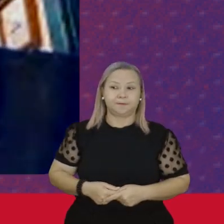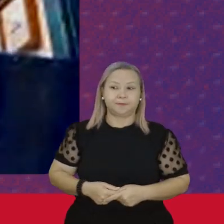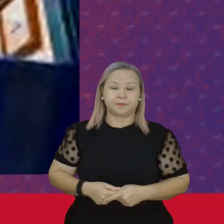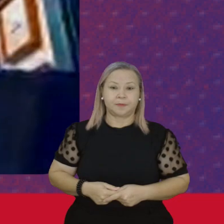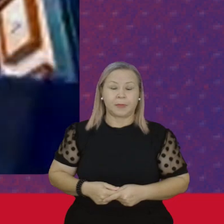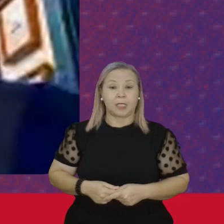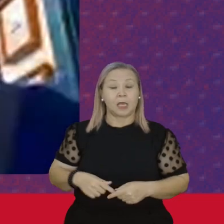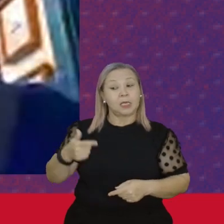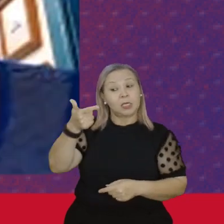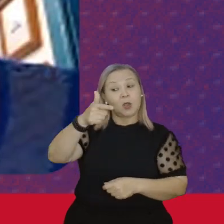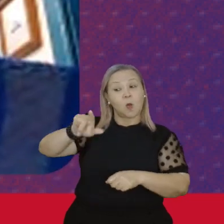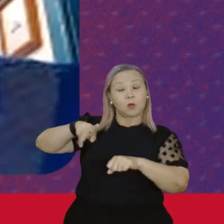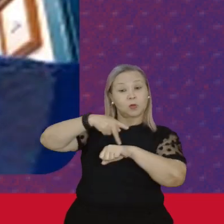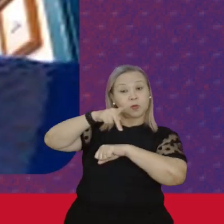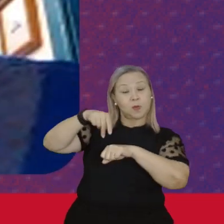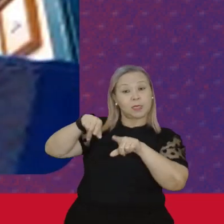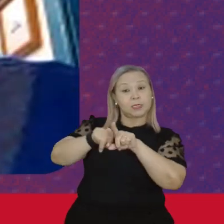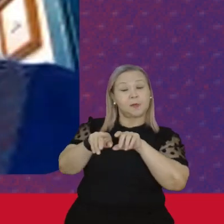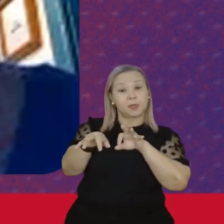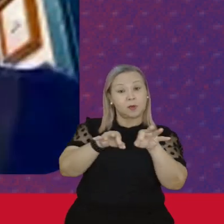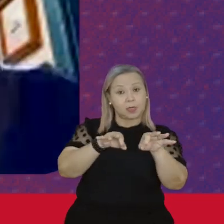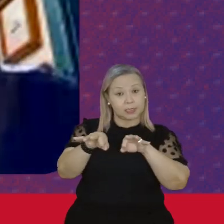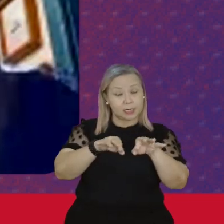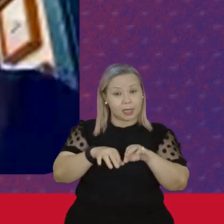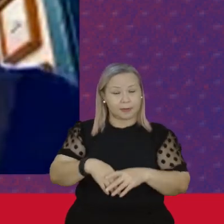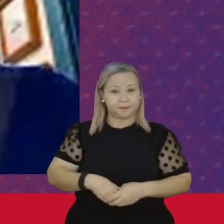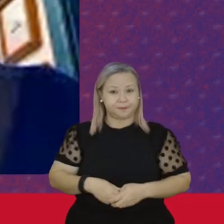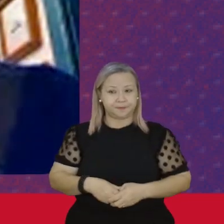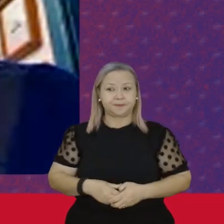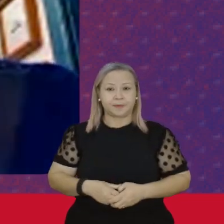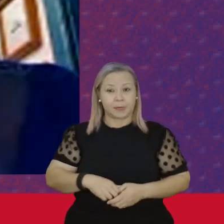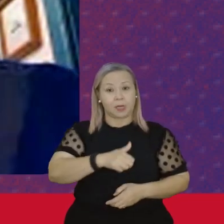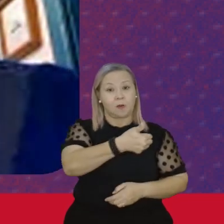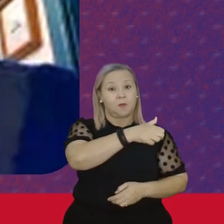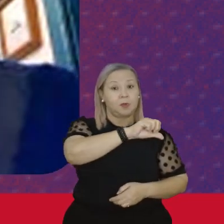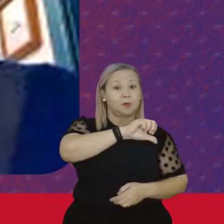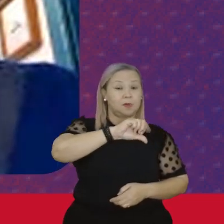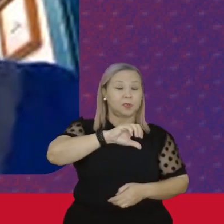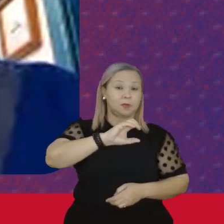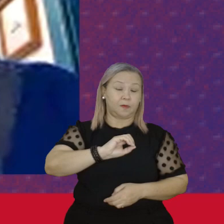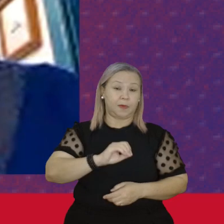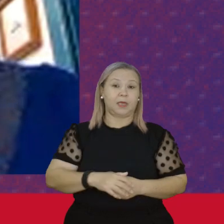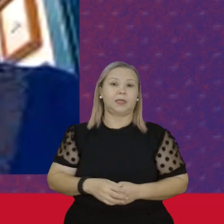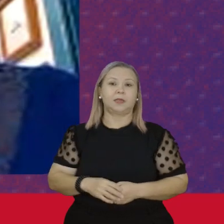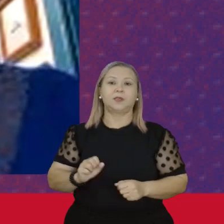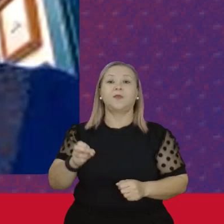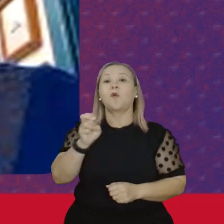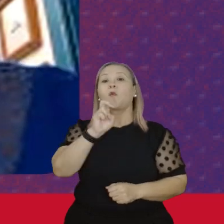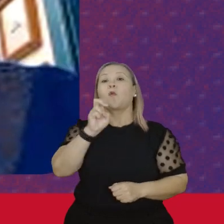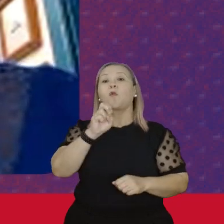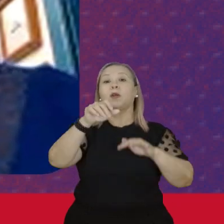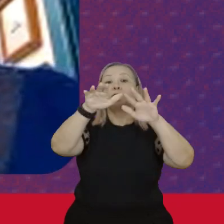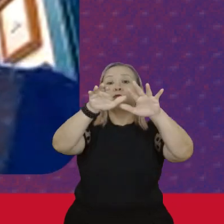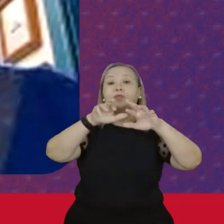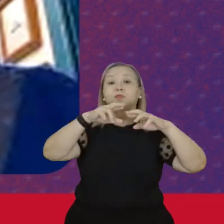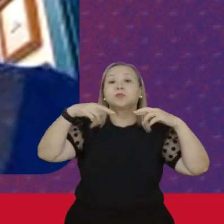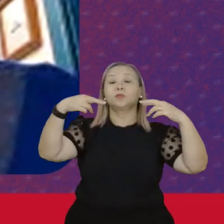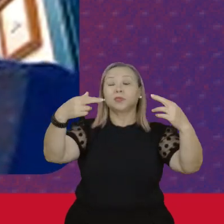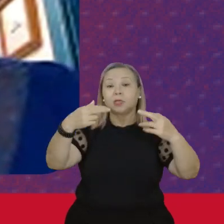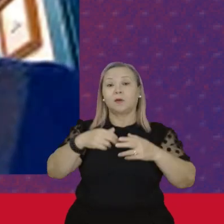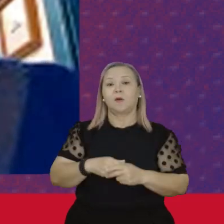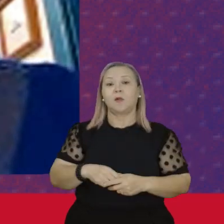nos outros países. Em 1990 teve o 5º encontro feminista latino-americano em Buenos Aires,